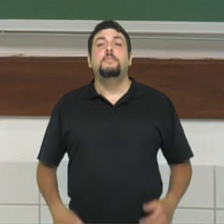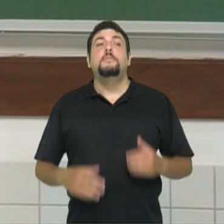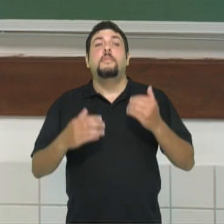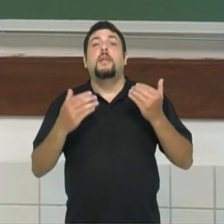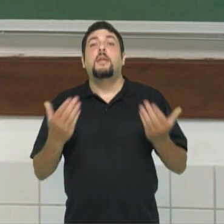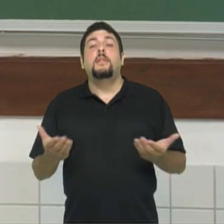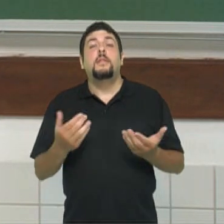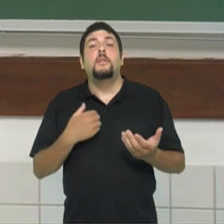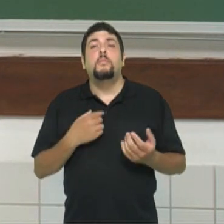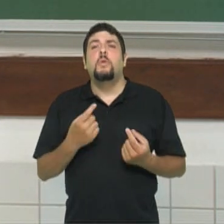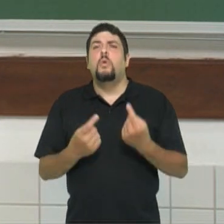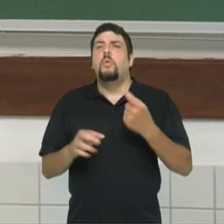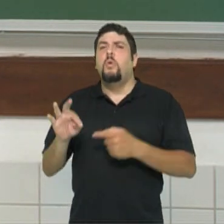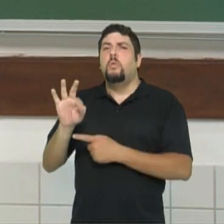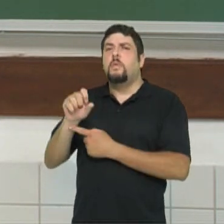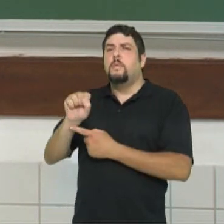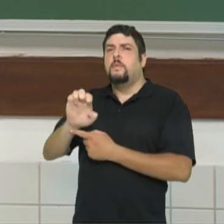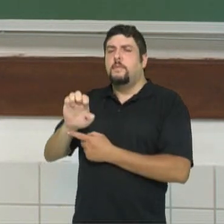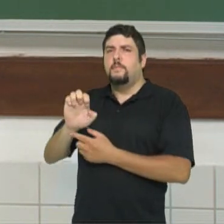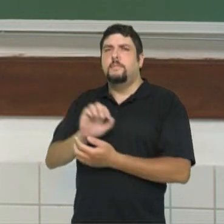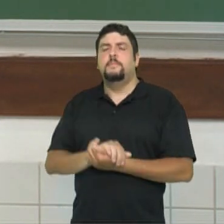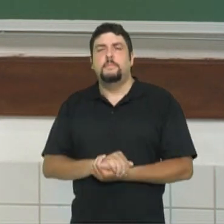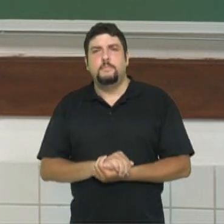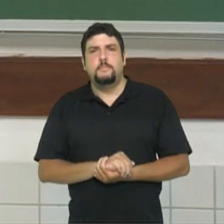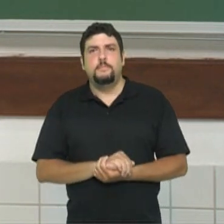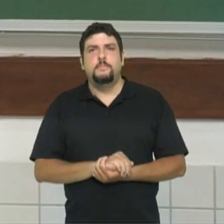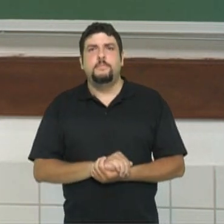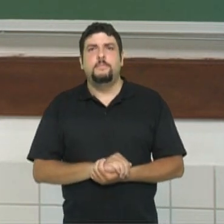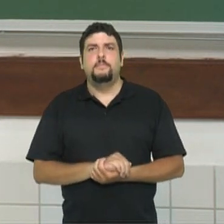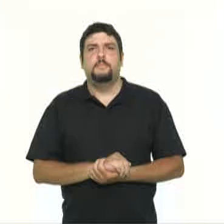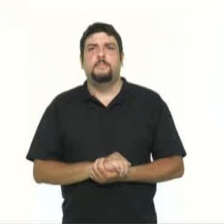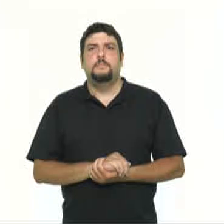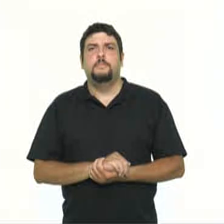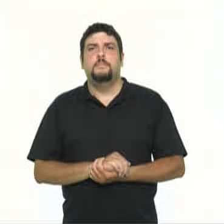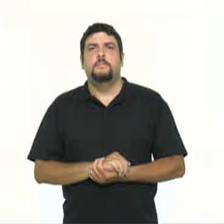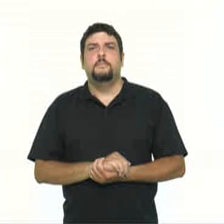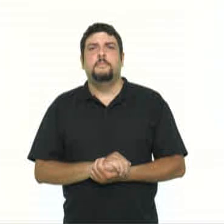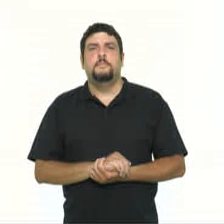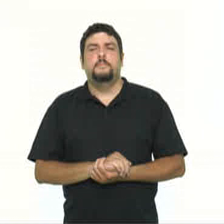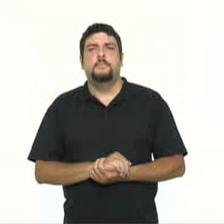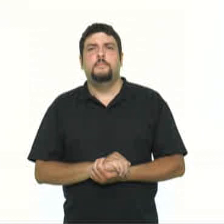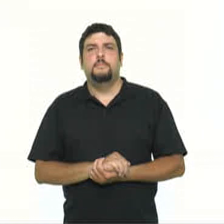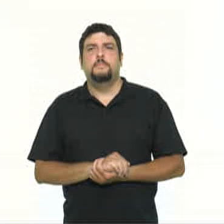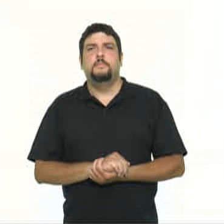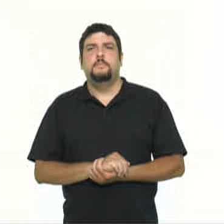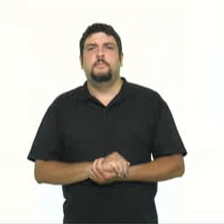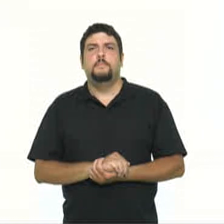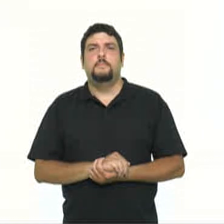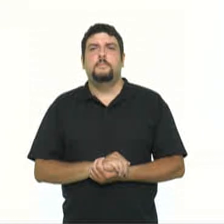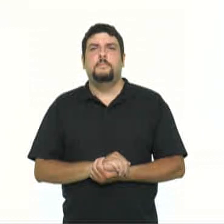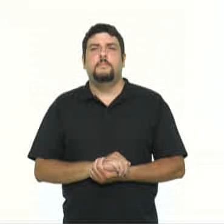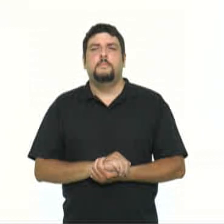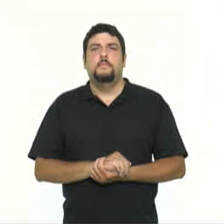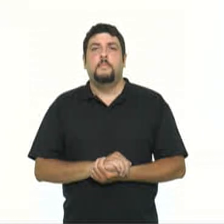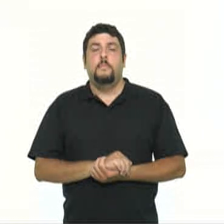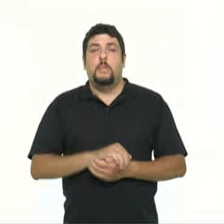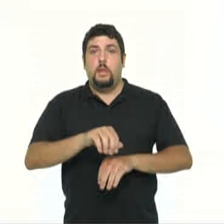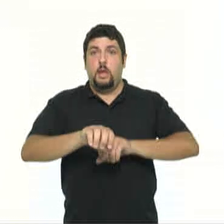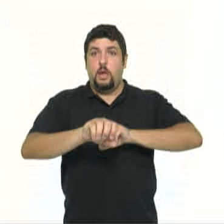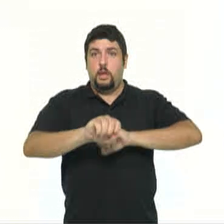Então, qual foi a tese apresentada pelo estudante? Vamos lá, então? Olha ali. A educação